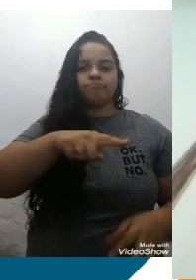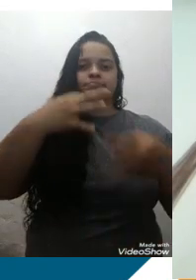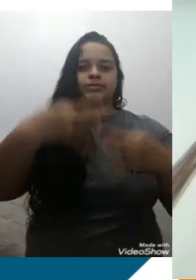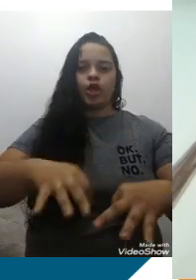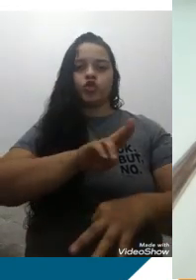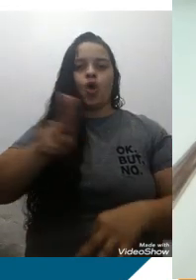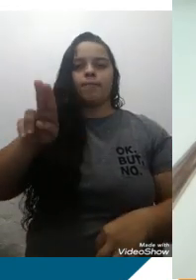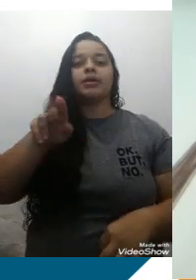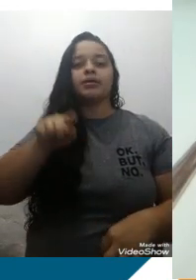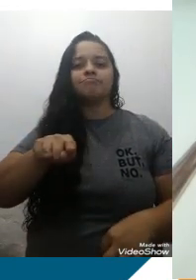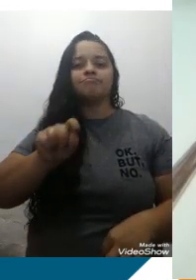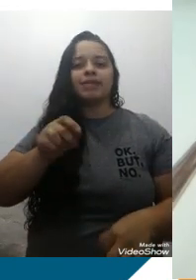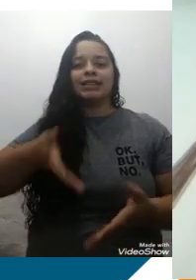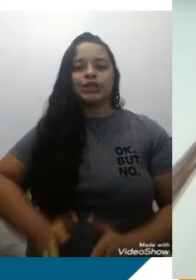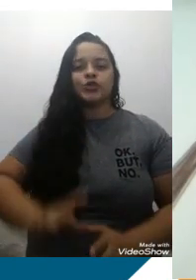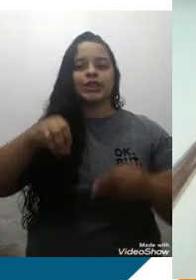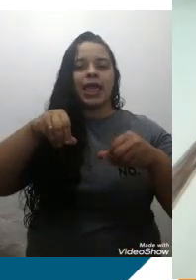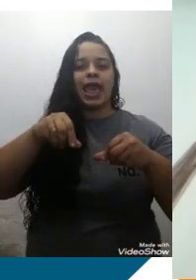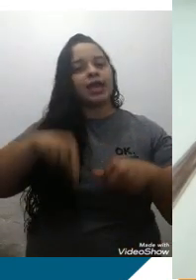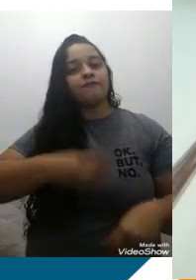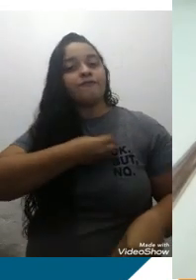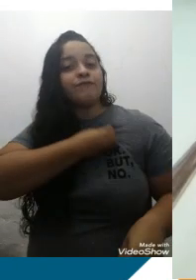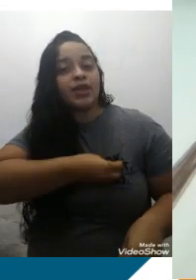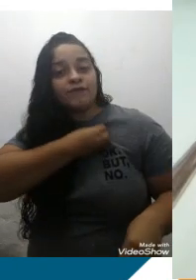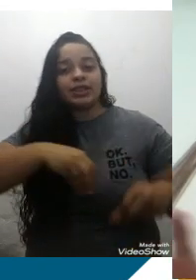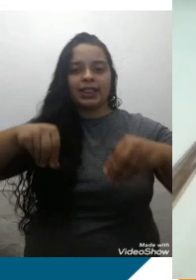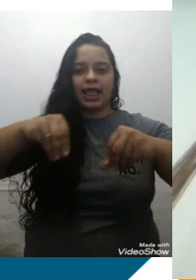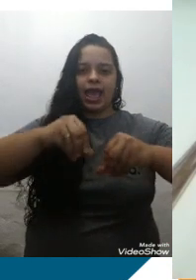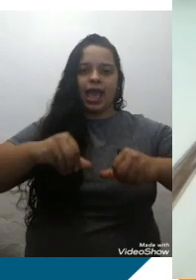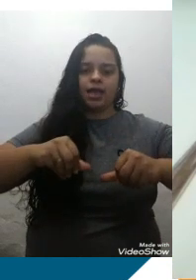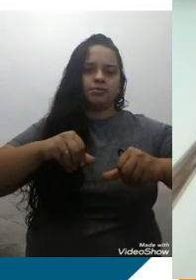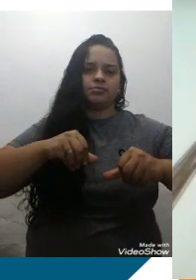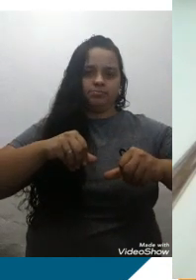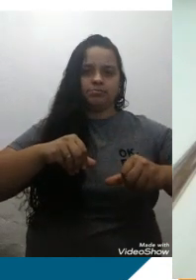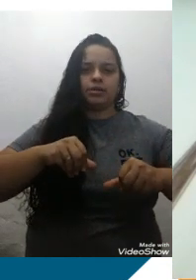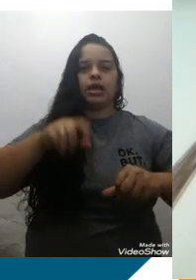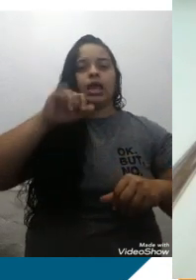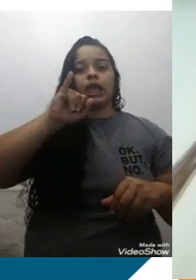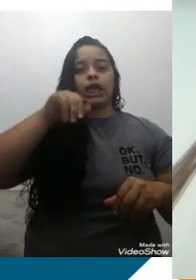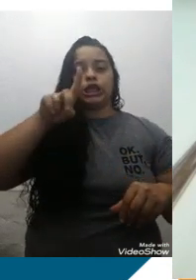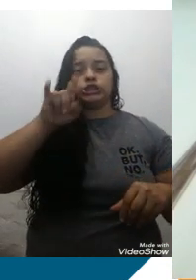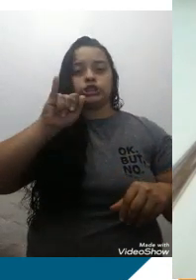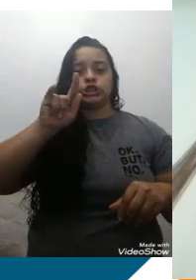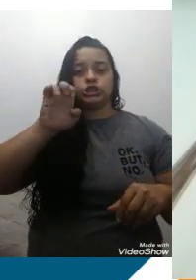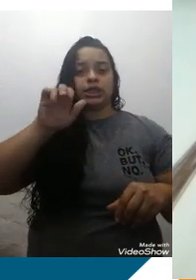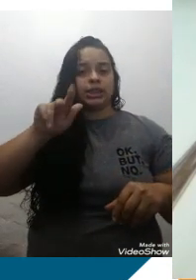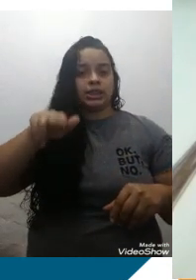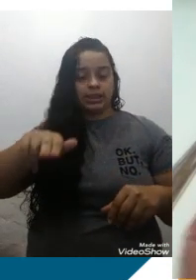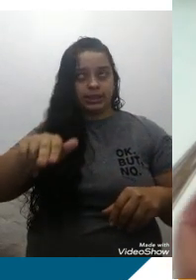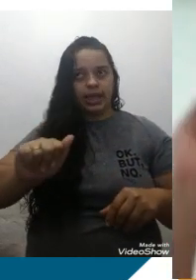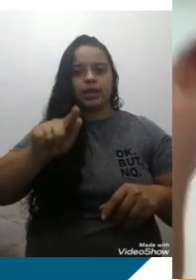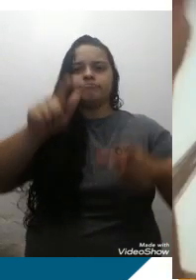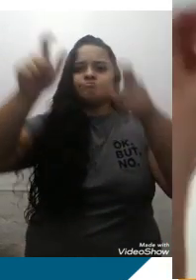né? Originário da terra. Então, se eu tenho povos que são originários de diferentes regiões do mundo, eles podem ser chamados de povos indígenas. Eu posso ter um